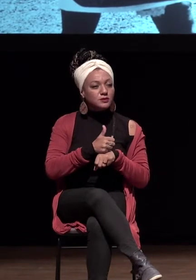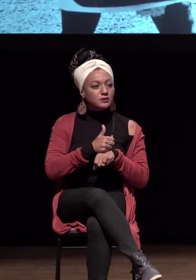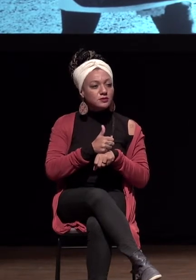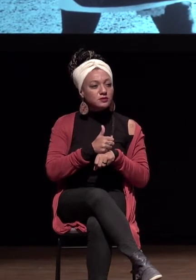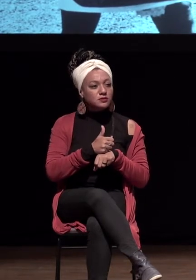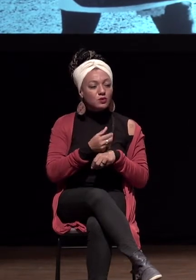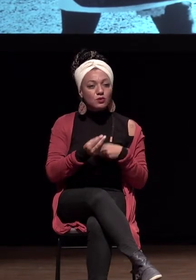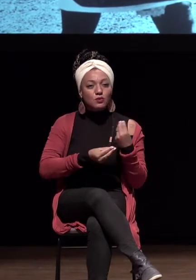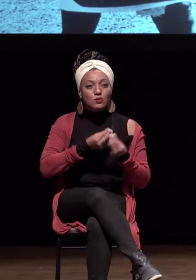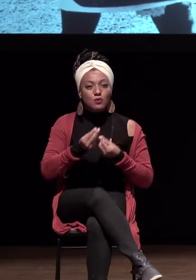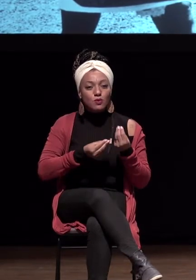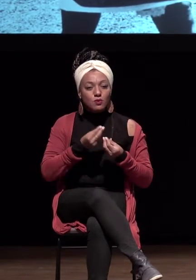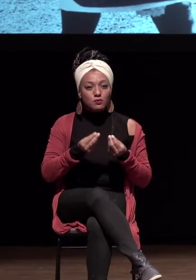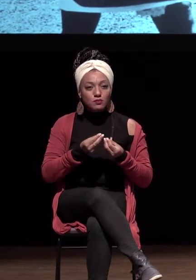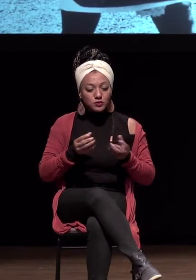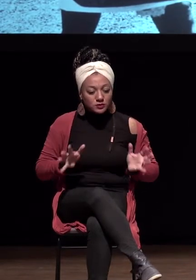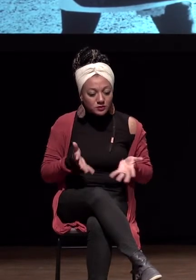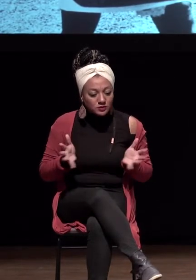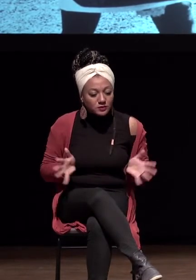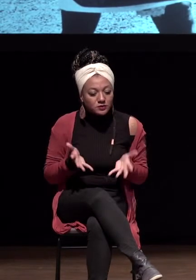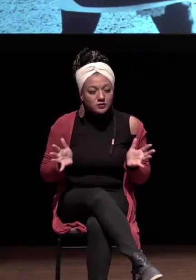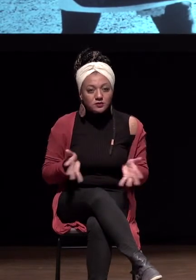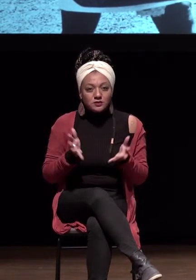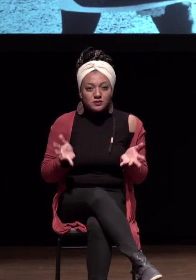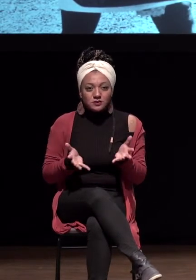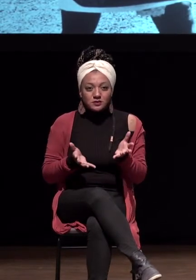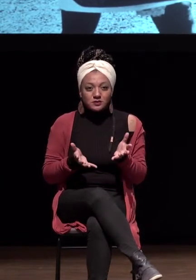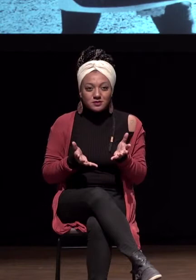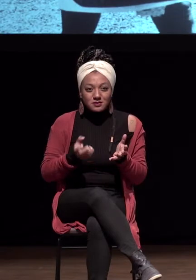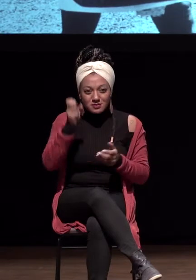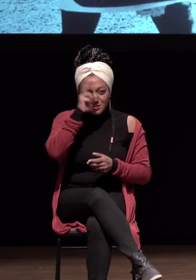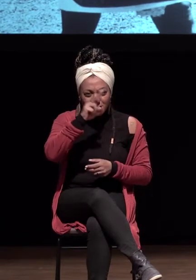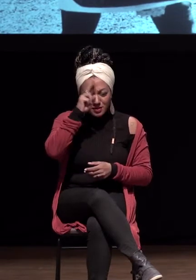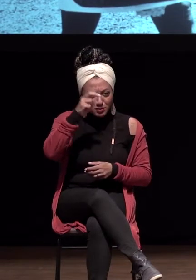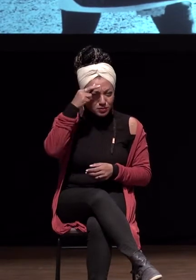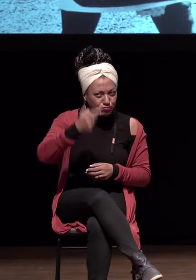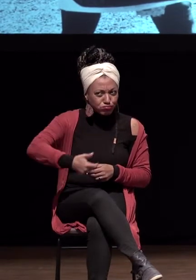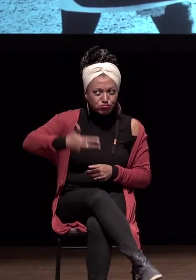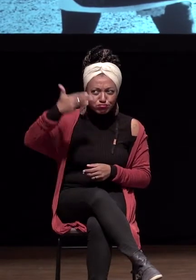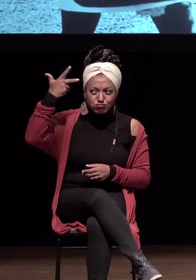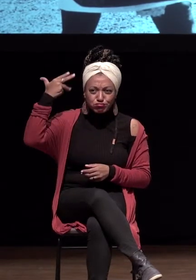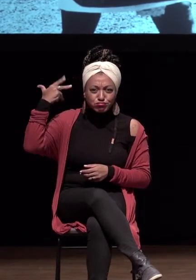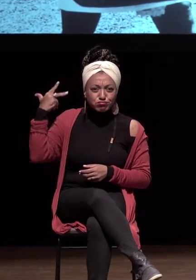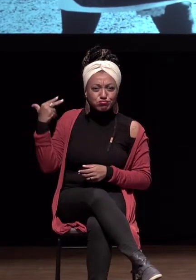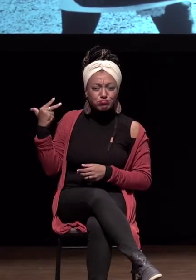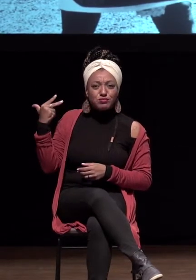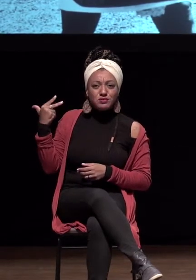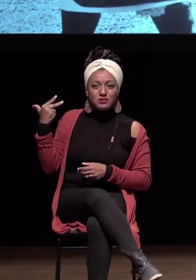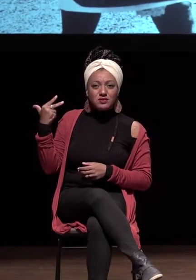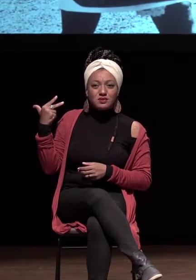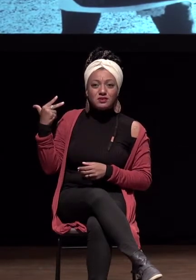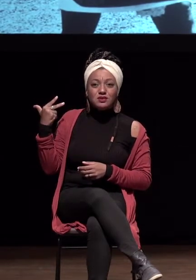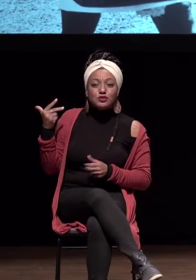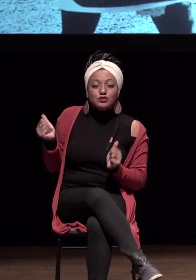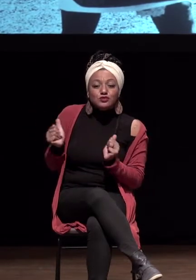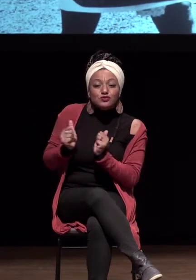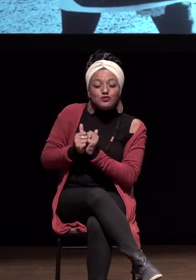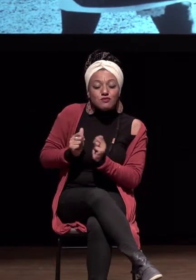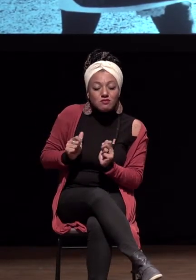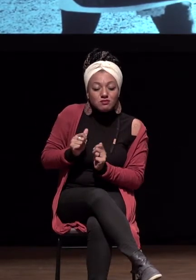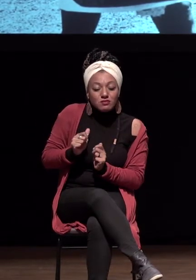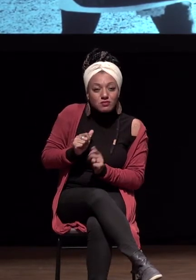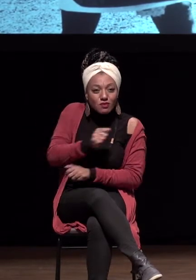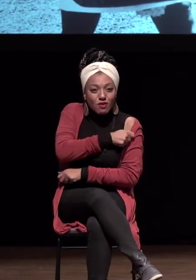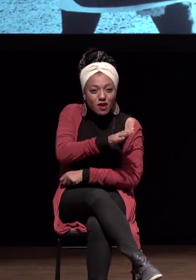estamos alimentando e fazendo crescer nas memórias e nos lugares onde estamos com os nossos alunos, com os